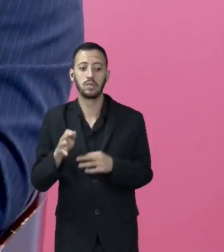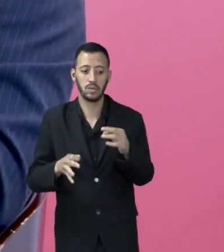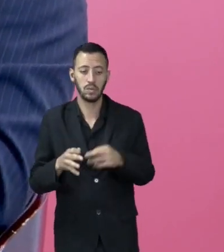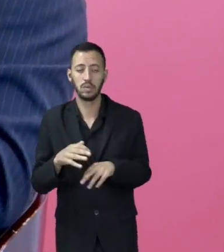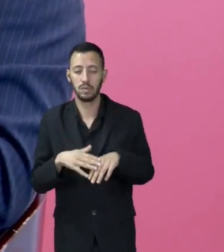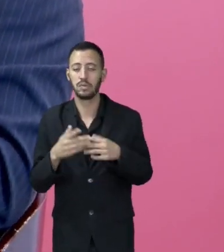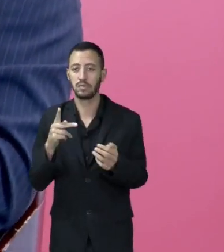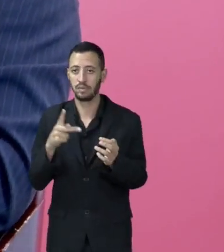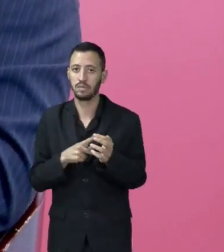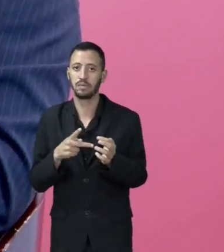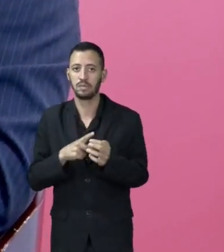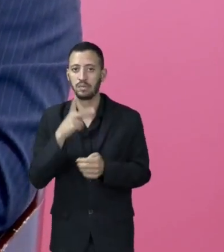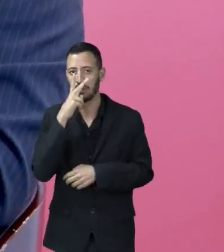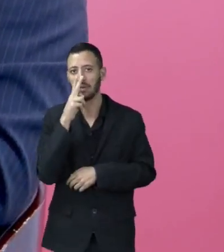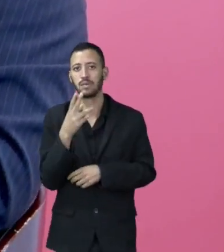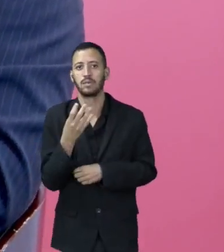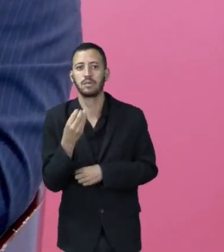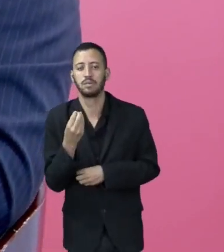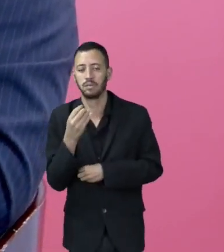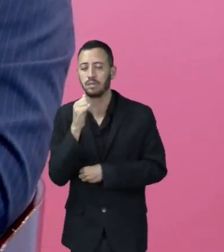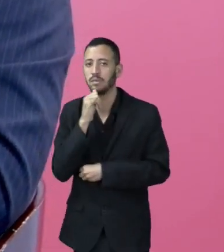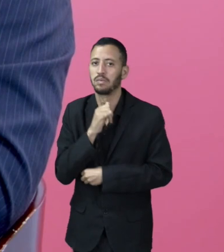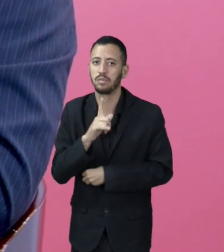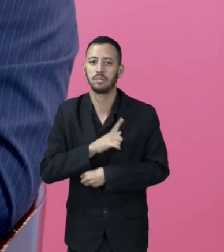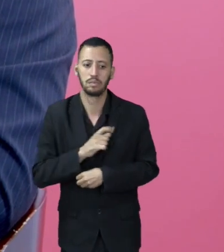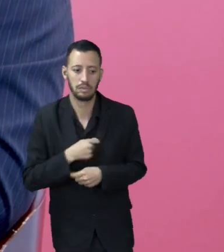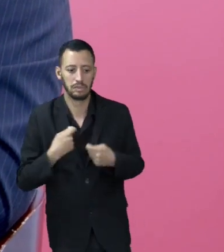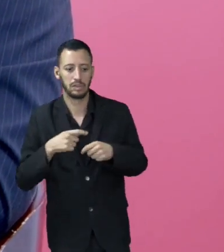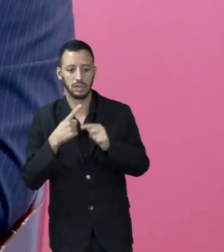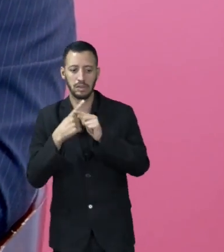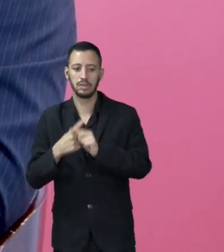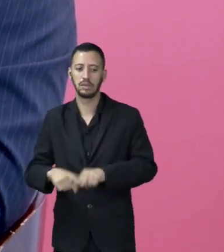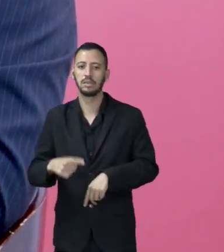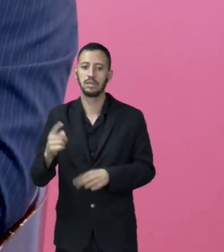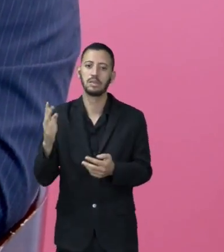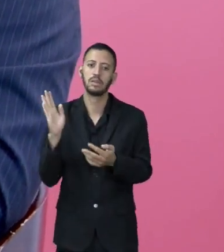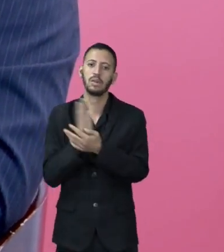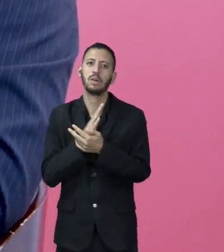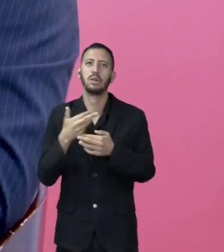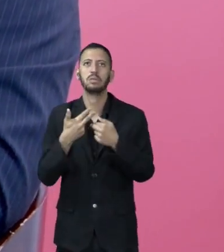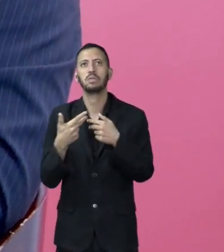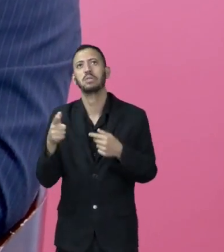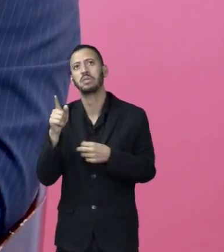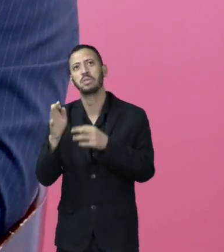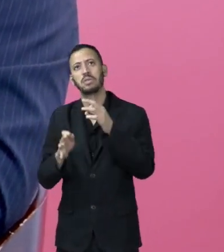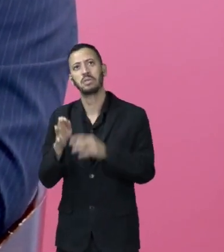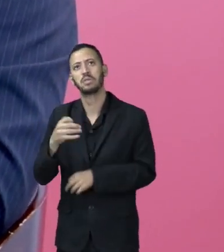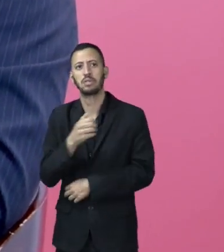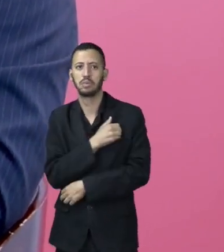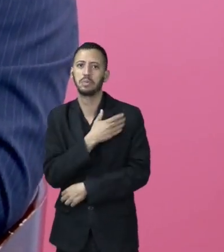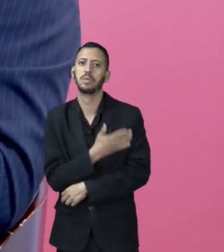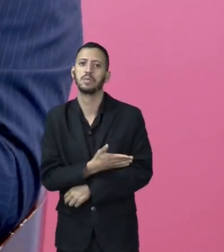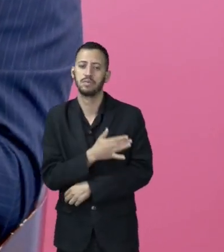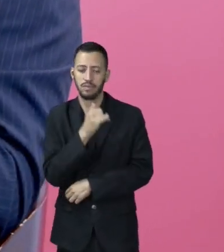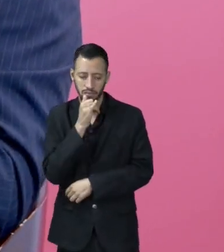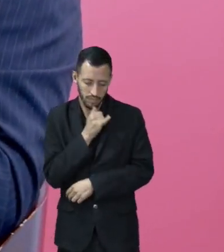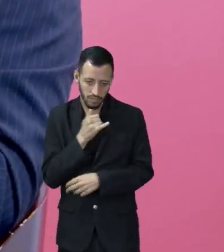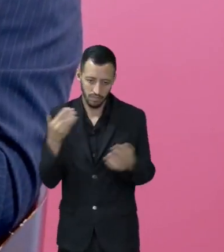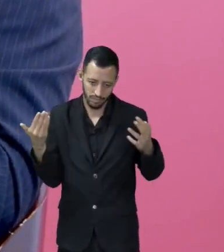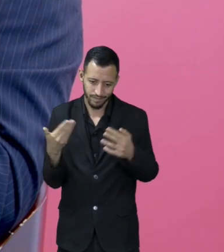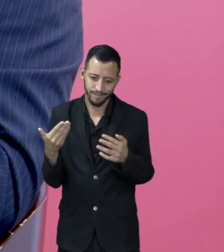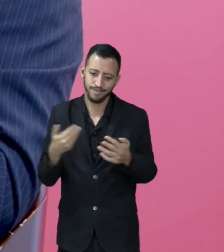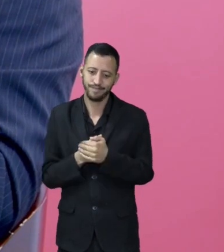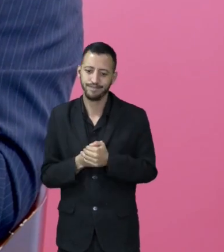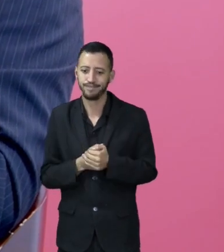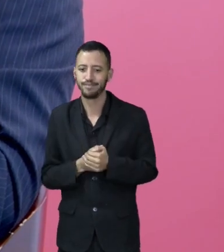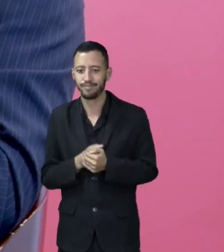porque realmente deve ser muito triste ter que enfrentar esse tipo de julgamento, esse tipo de preconceito. Infelizmente, hoje em dia a